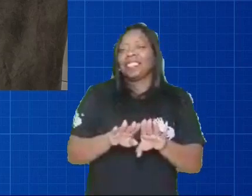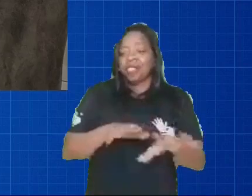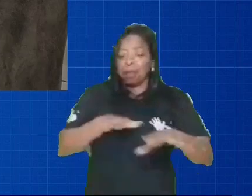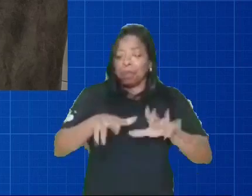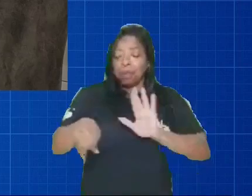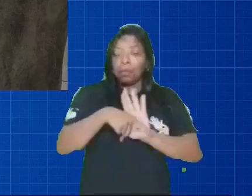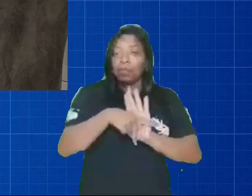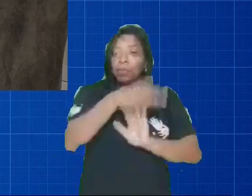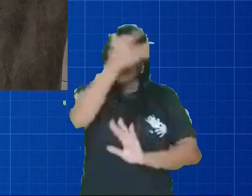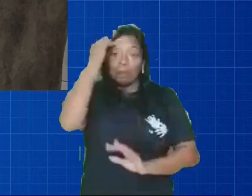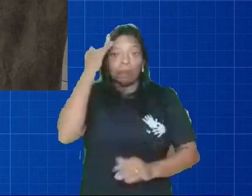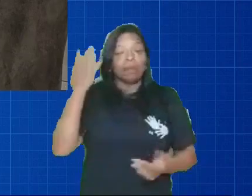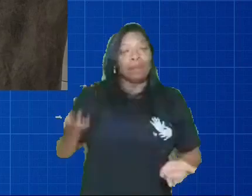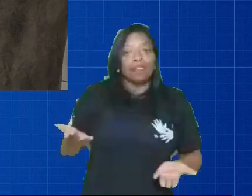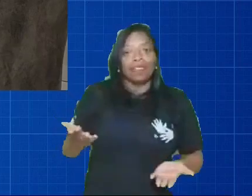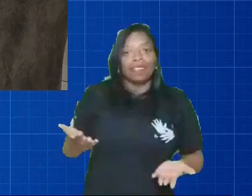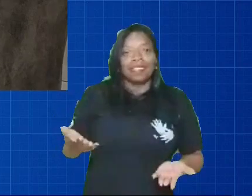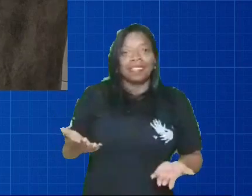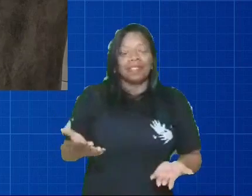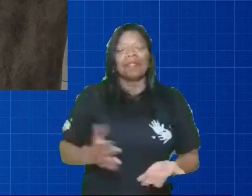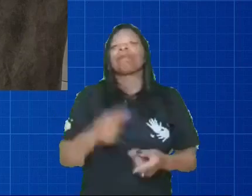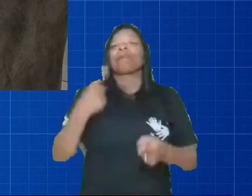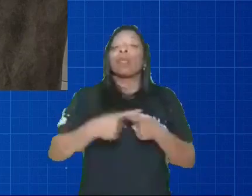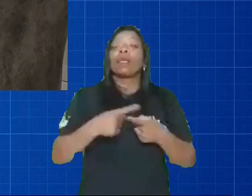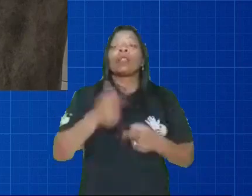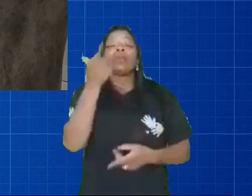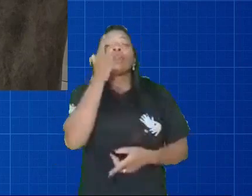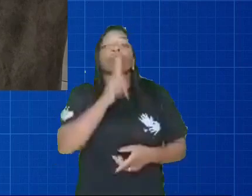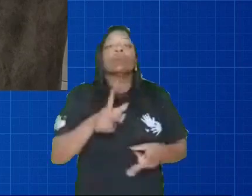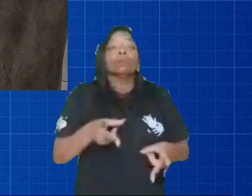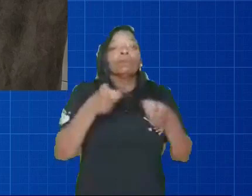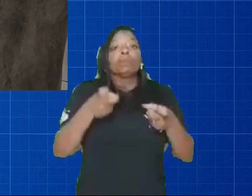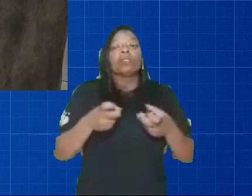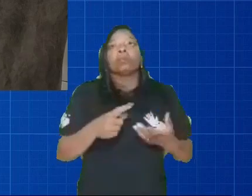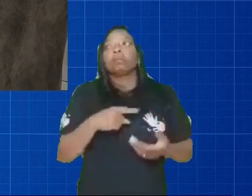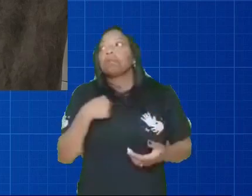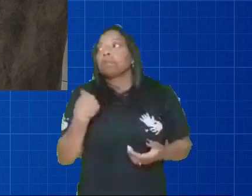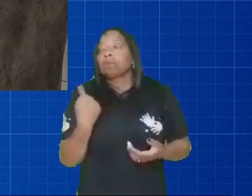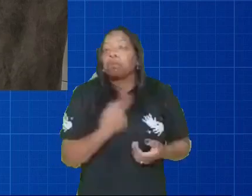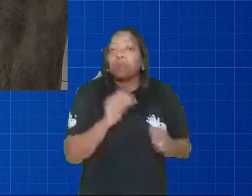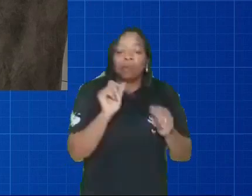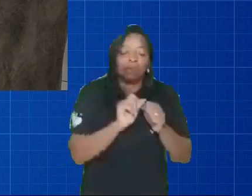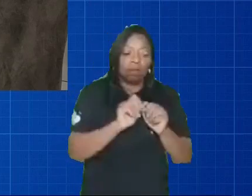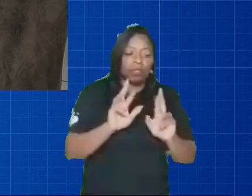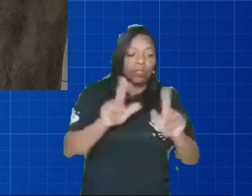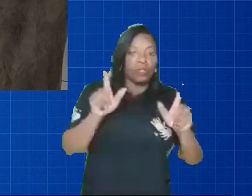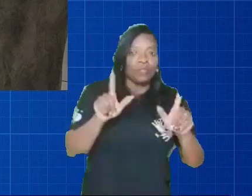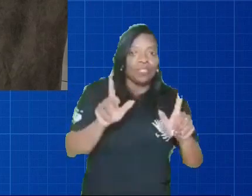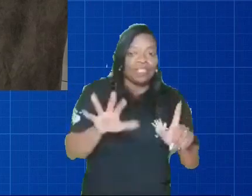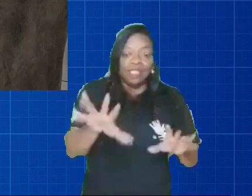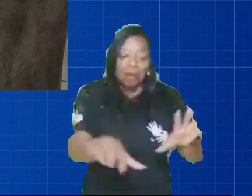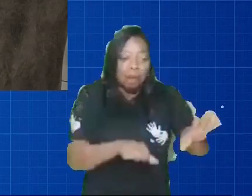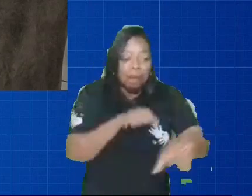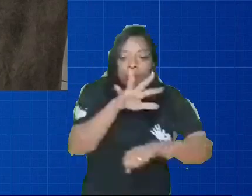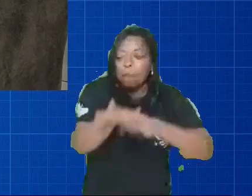tem vários, e que eles conseguiram perceber assim, nossa, a gente, um lixinho faz a diferença na minha vida. Daí a gente até fez a